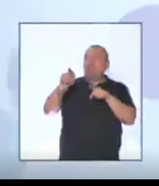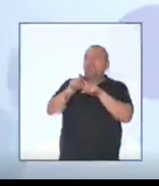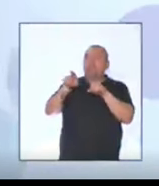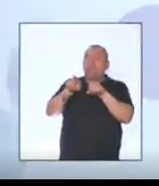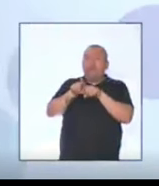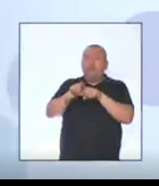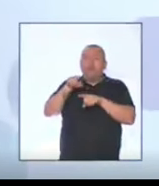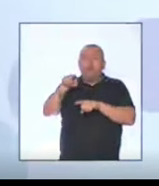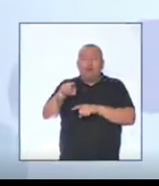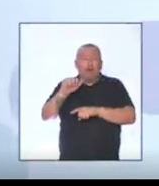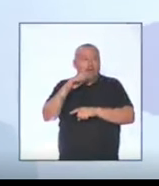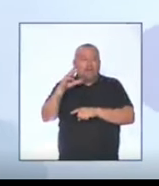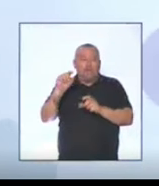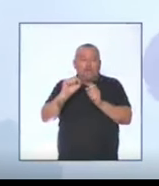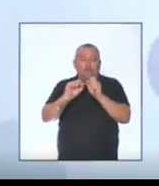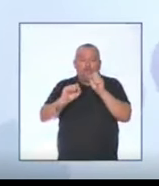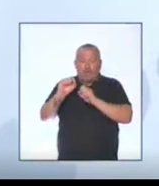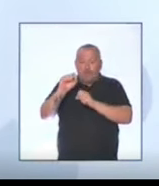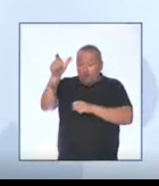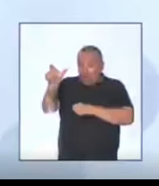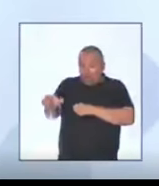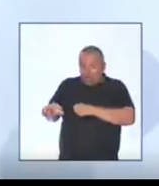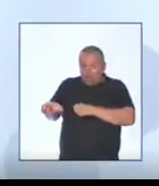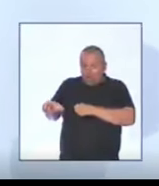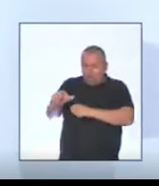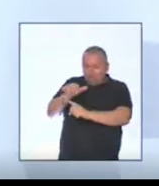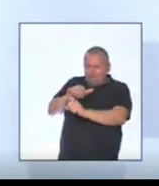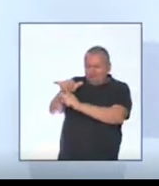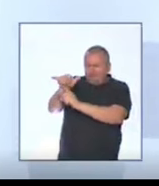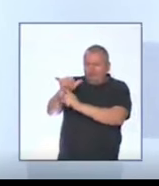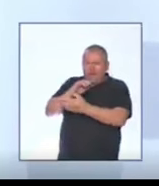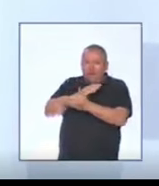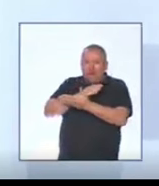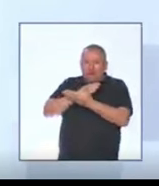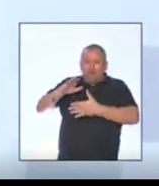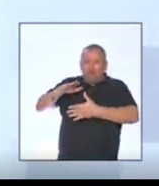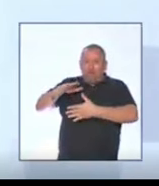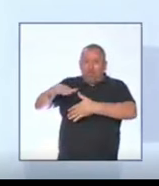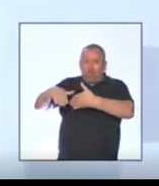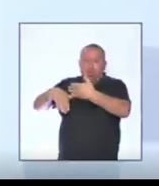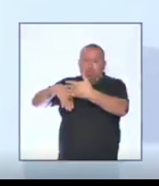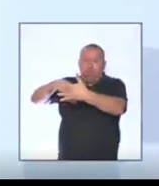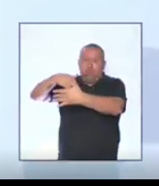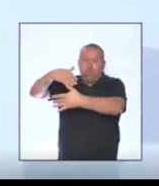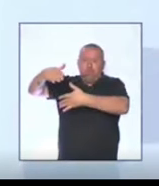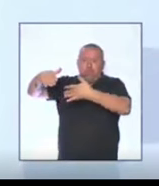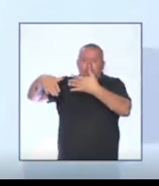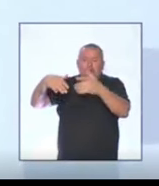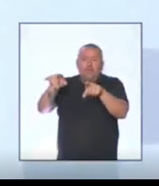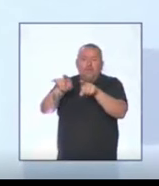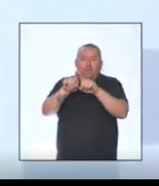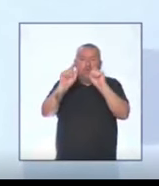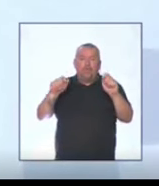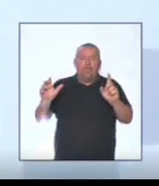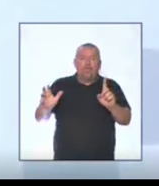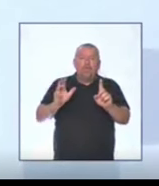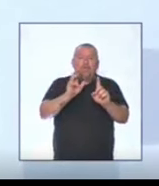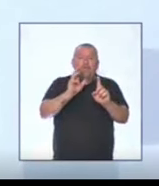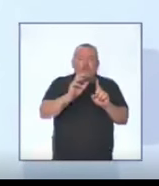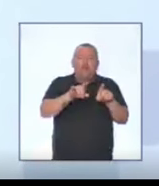é essa ação de fazer isso com a outra pessoa que desencadeia uma série de outras questões que podem influenciar